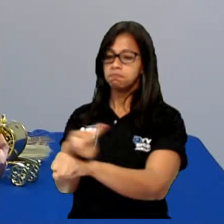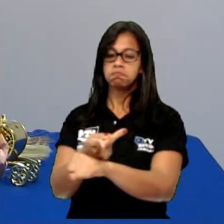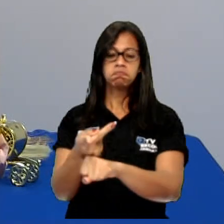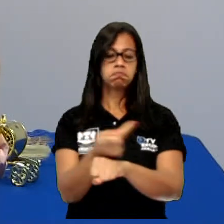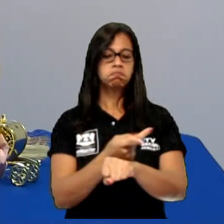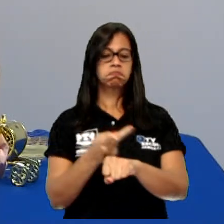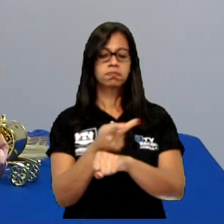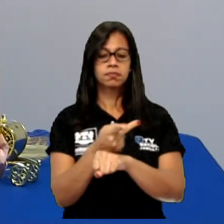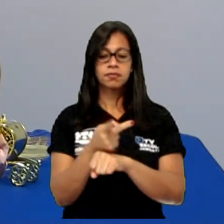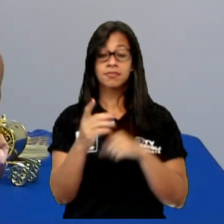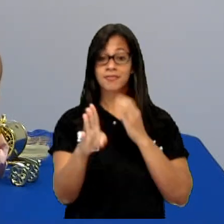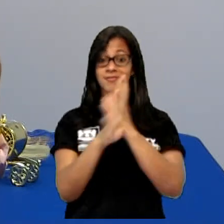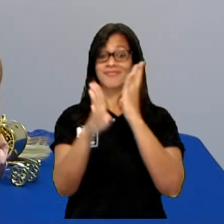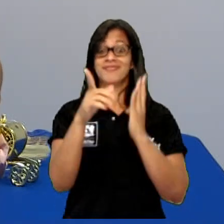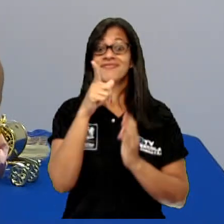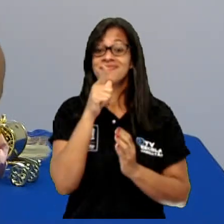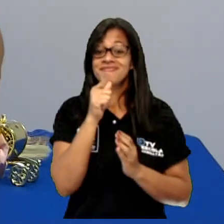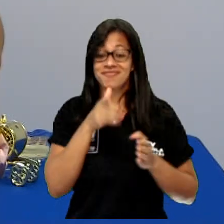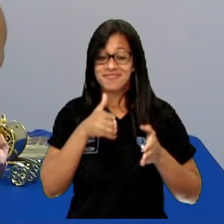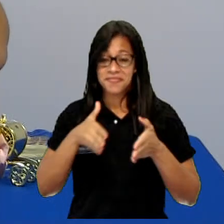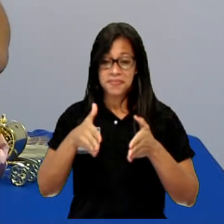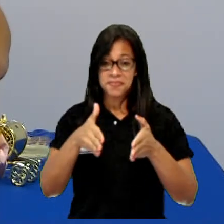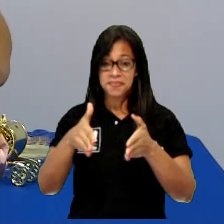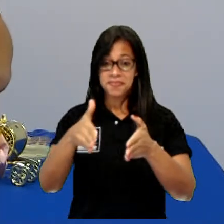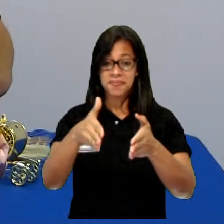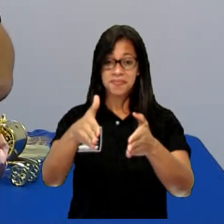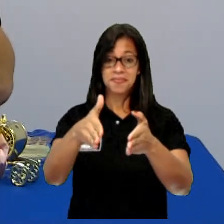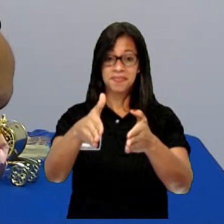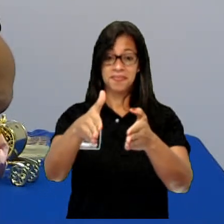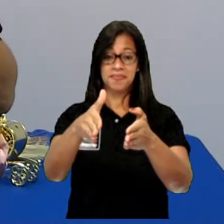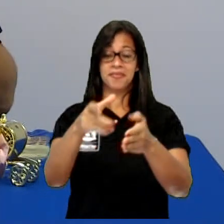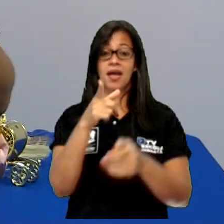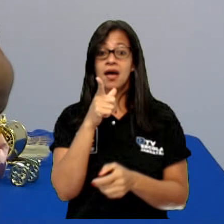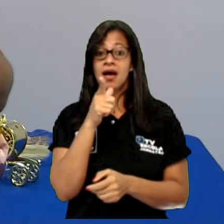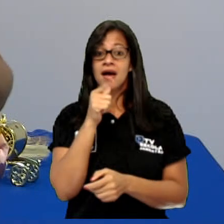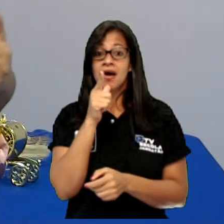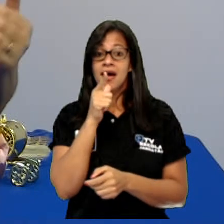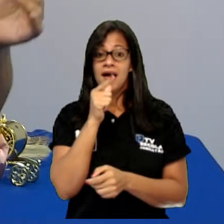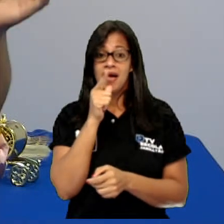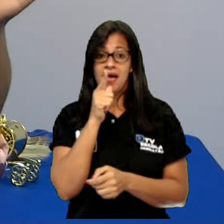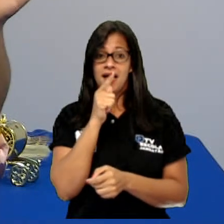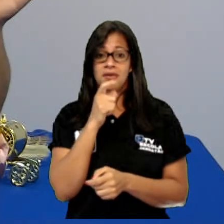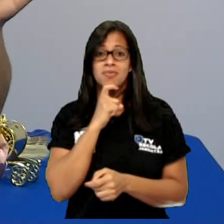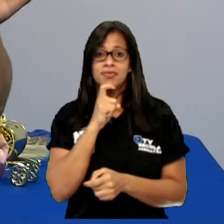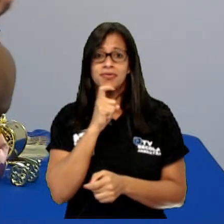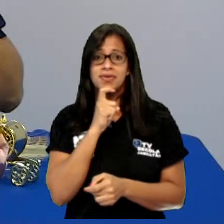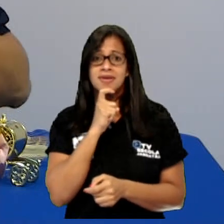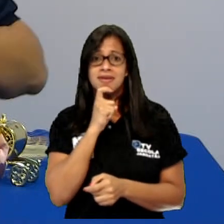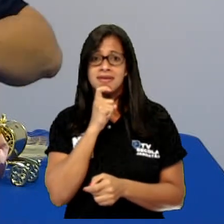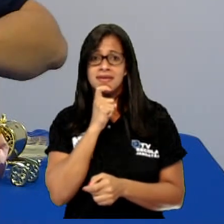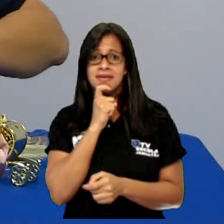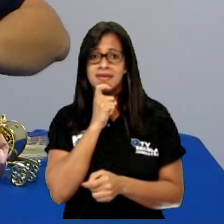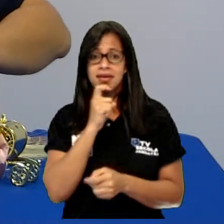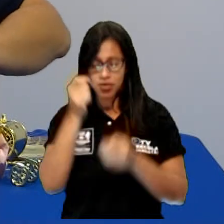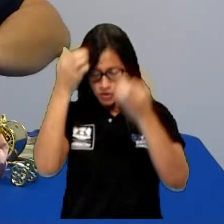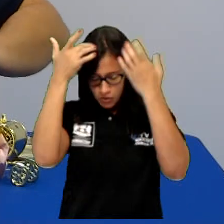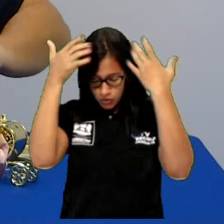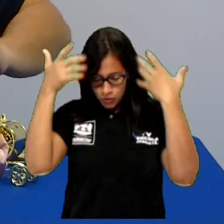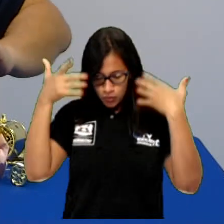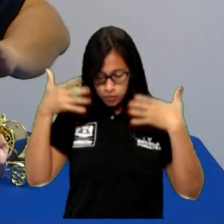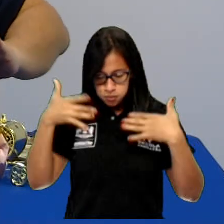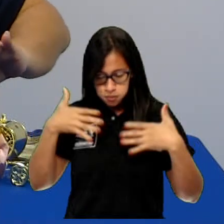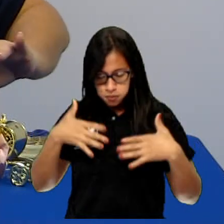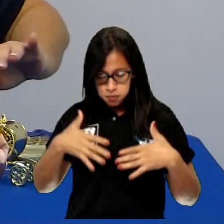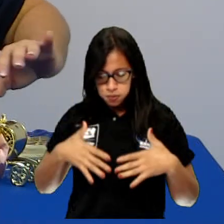caudalosas, a água fria. Entrou, banhou-se da cabeça até os pés e percebeu que a água